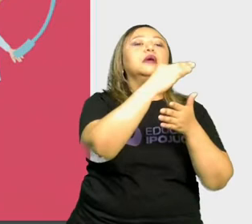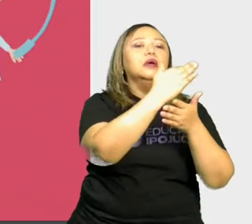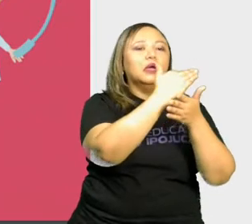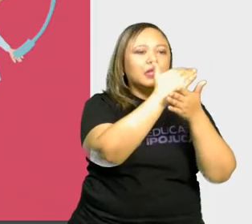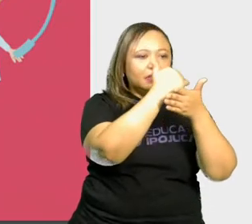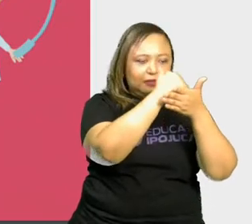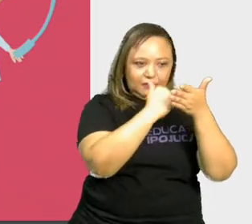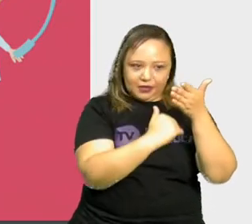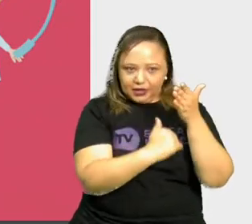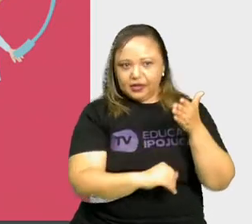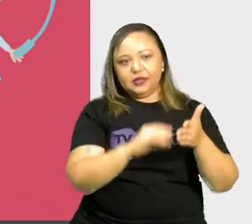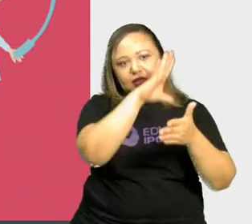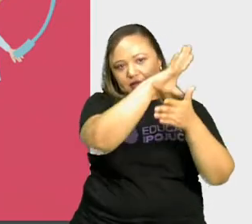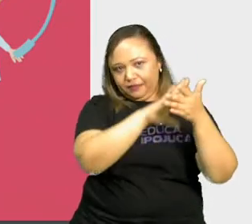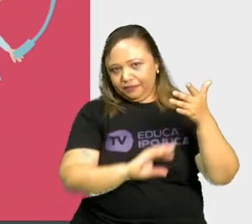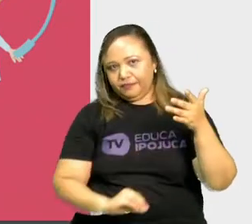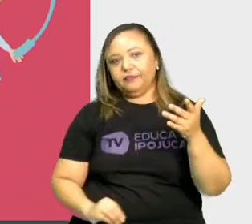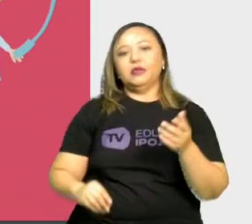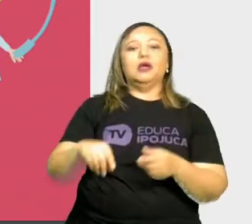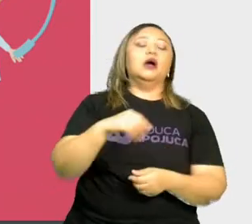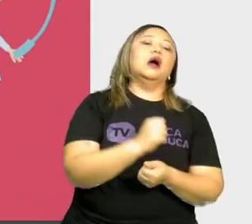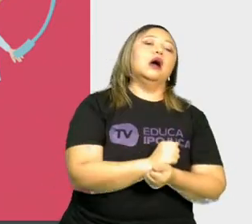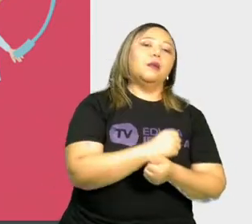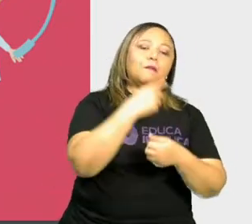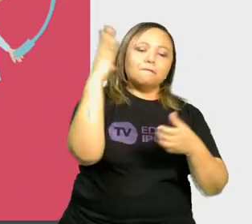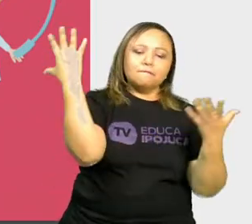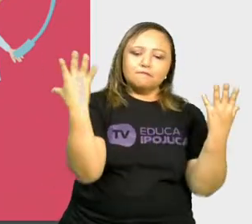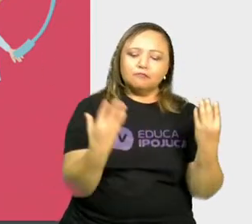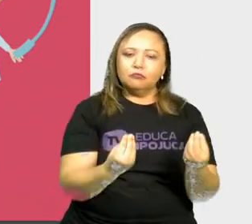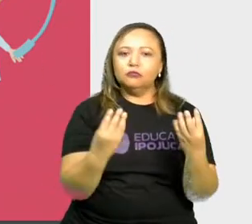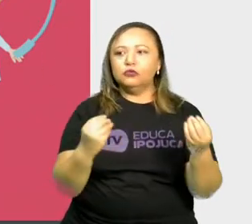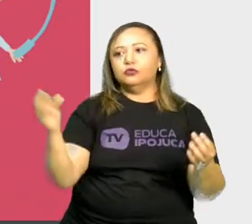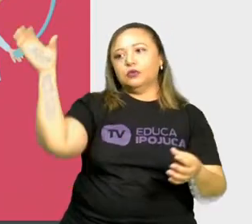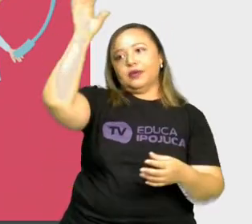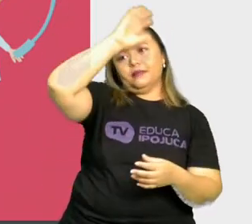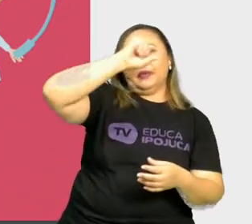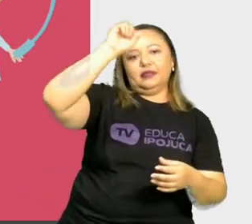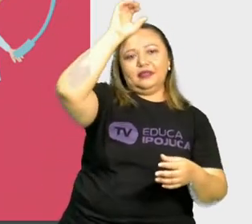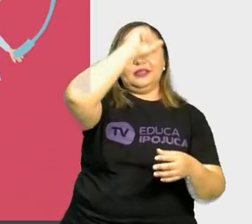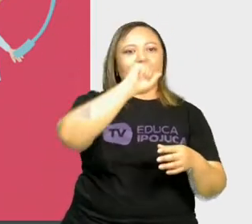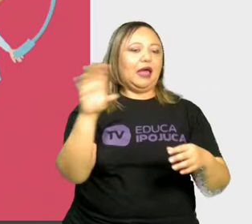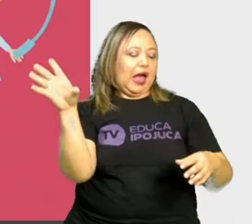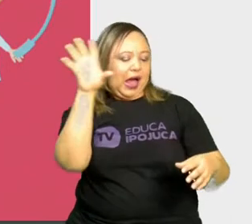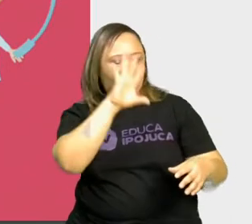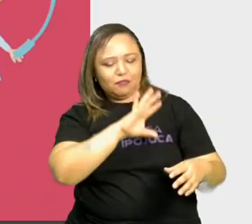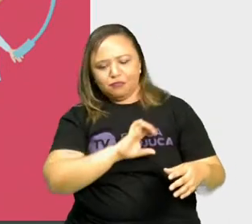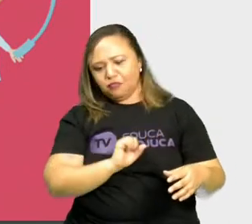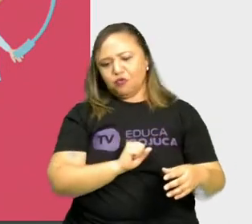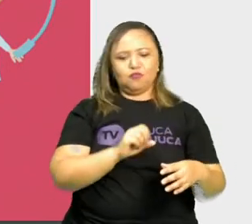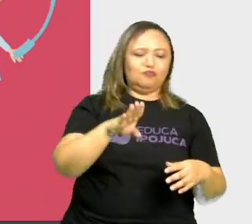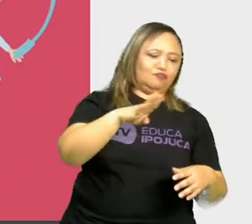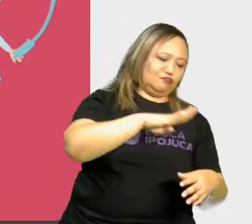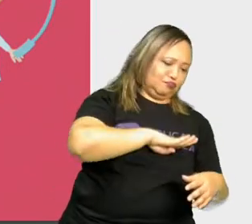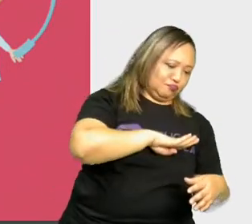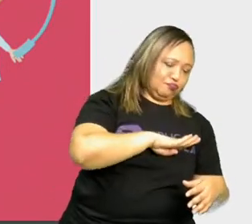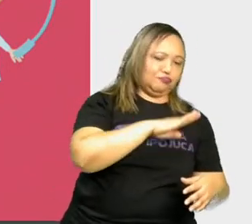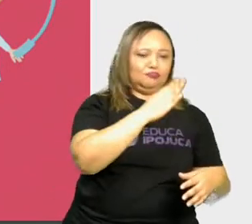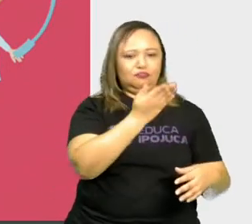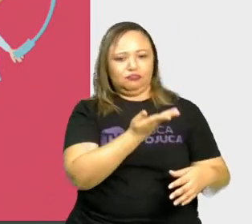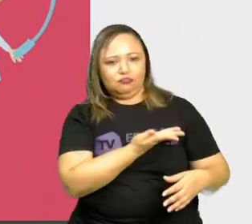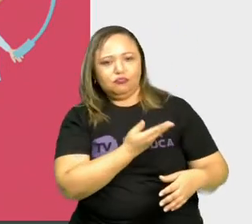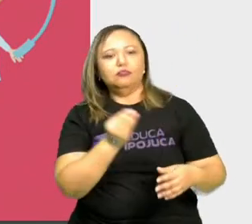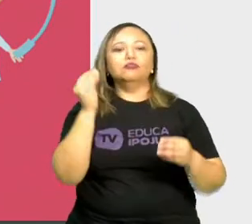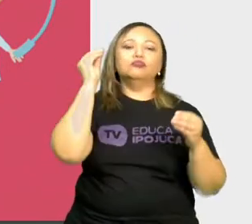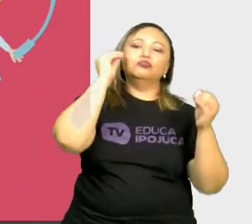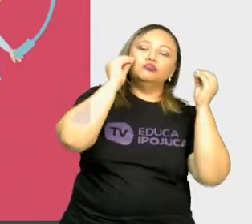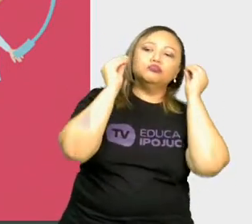outras complicadas. Muita aprendizagens, amores e desamores, abraços, beijos